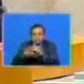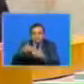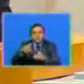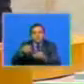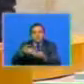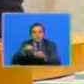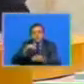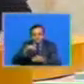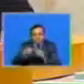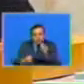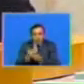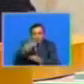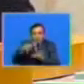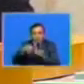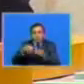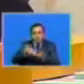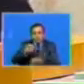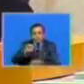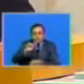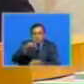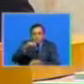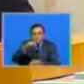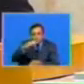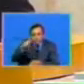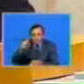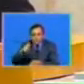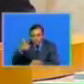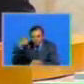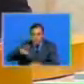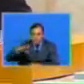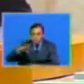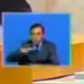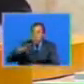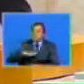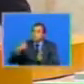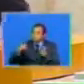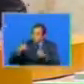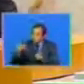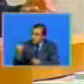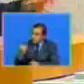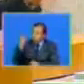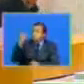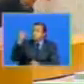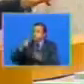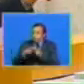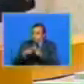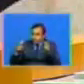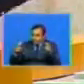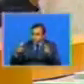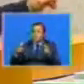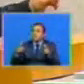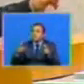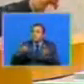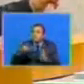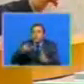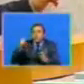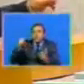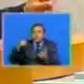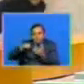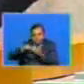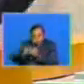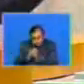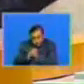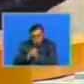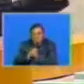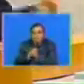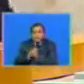Silício, capaz de suportar o valor agregado que essa cidade precisa ter para não mais sucumbir